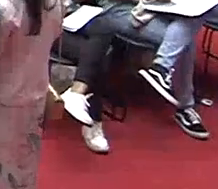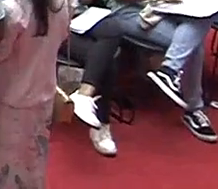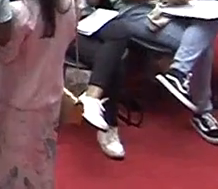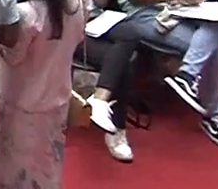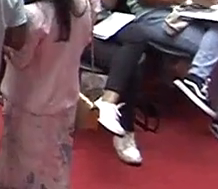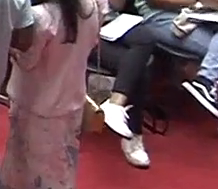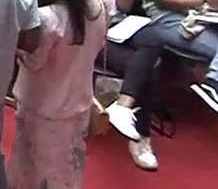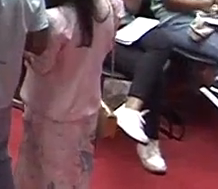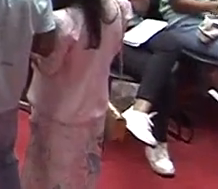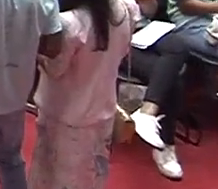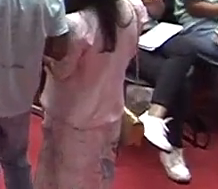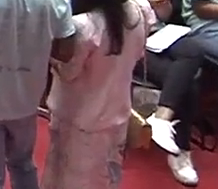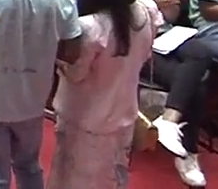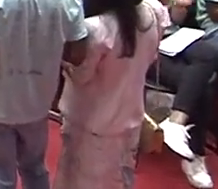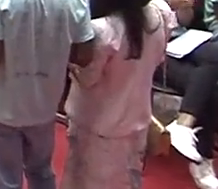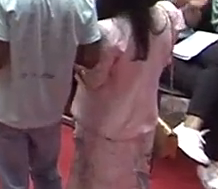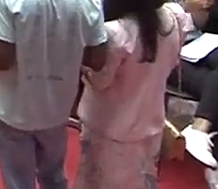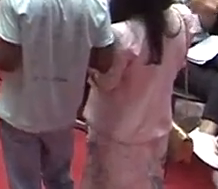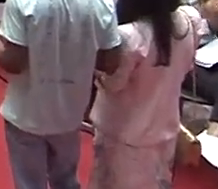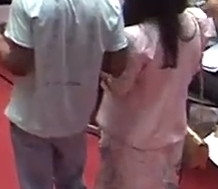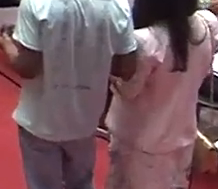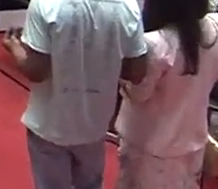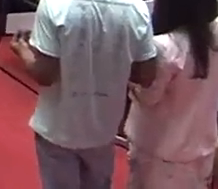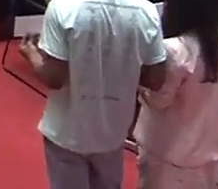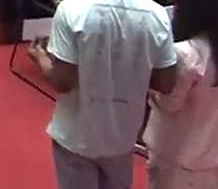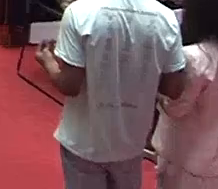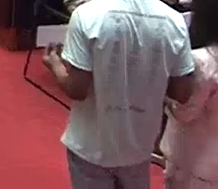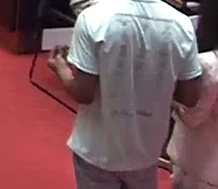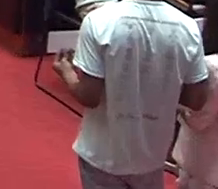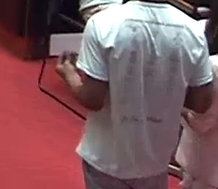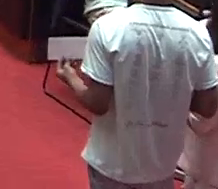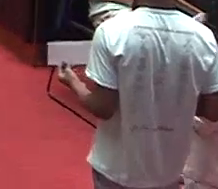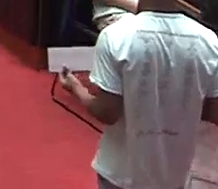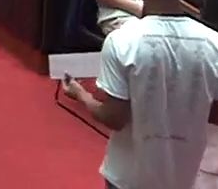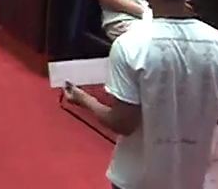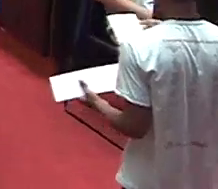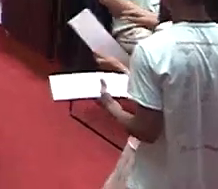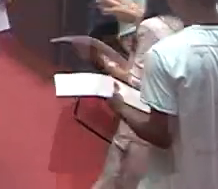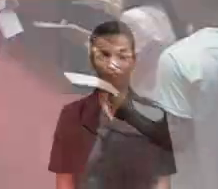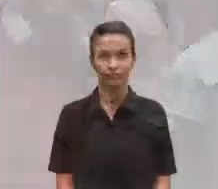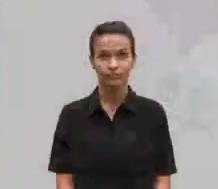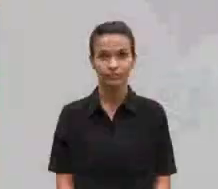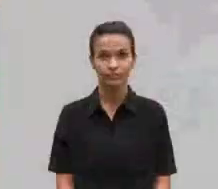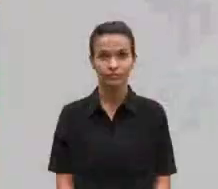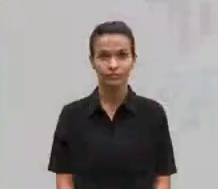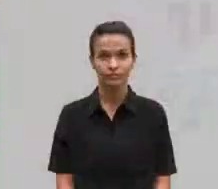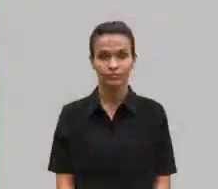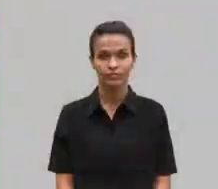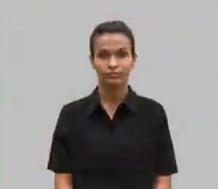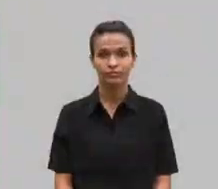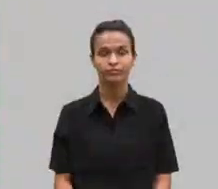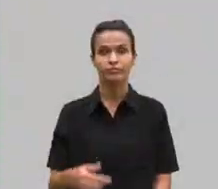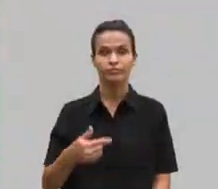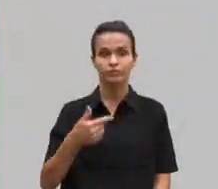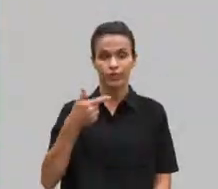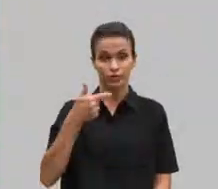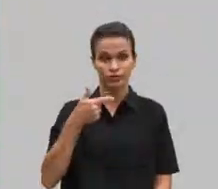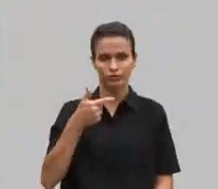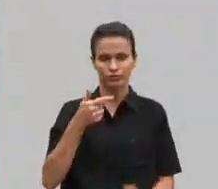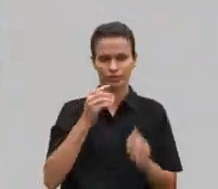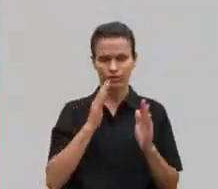representantes da de câmaras municipais e PUC Minas e nesse momento então é a segunda segunda fase